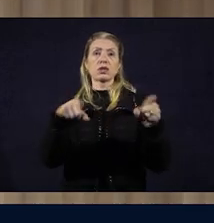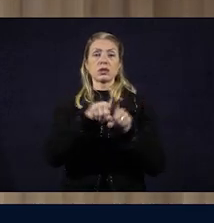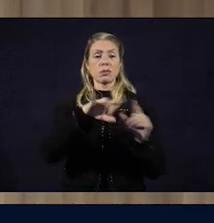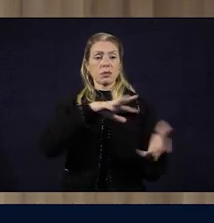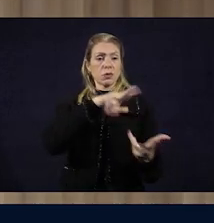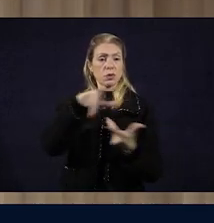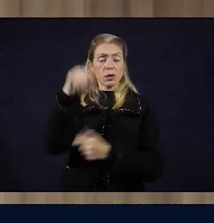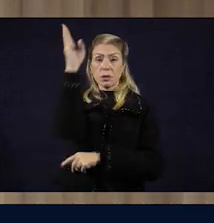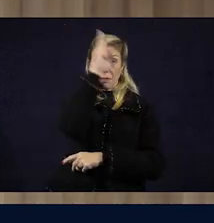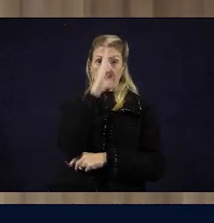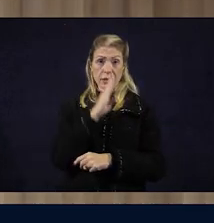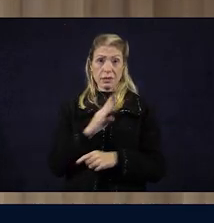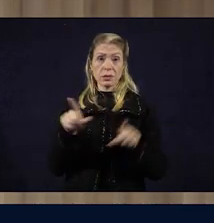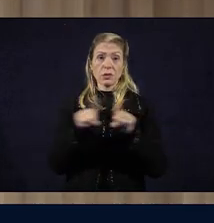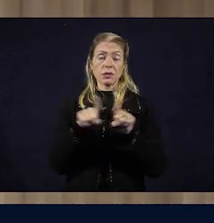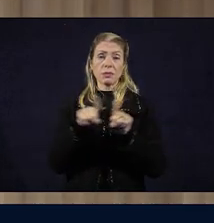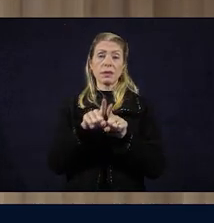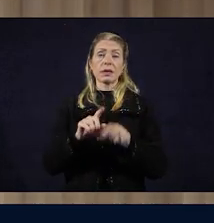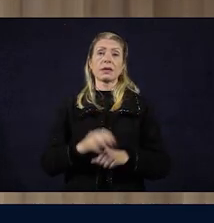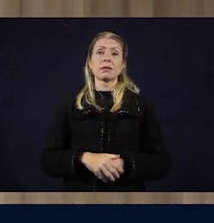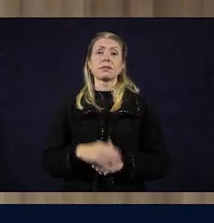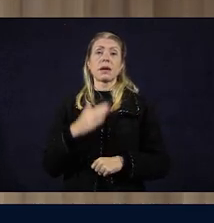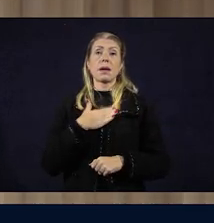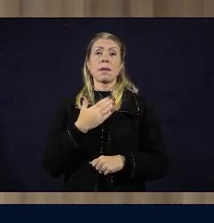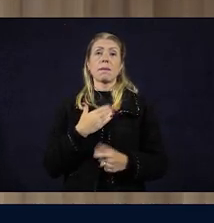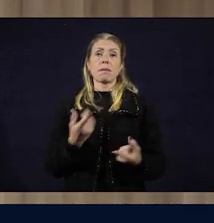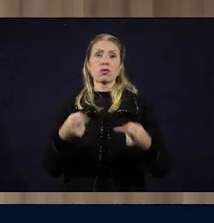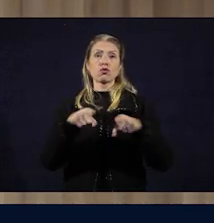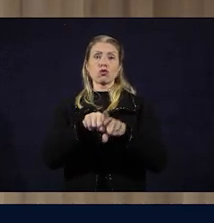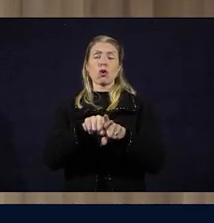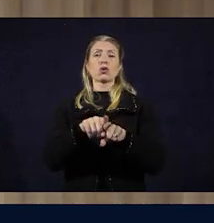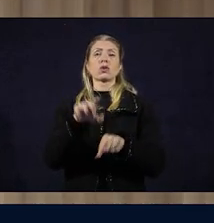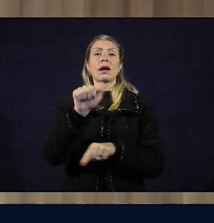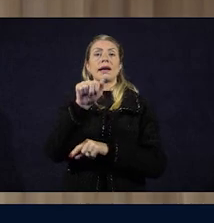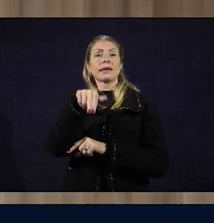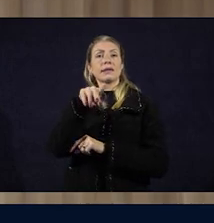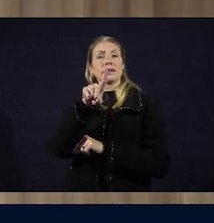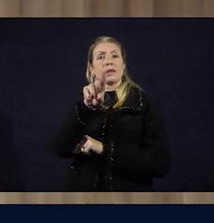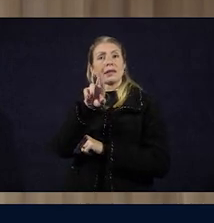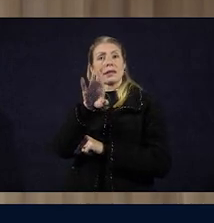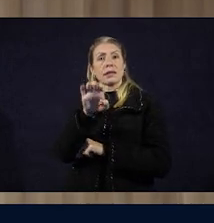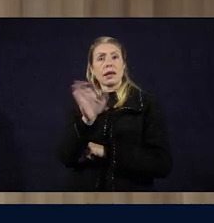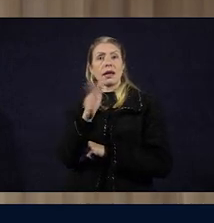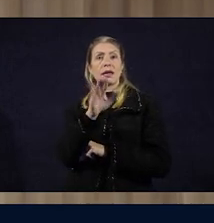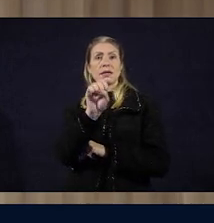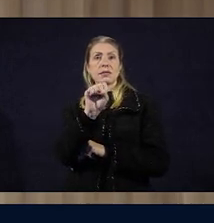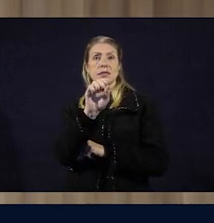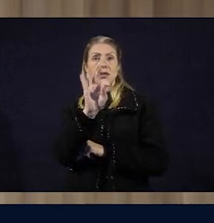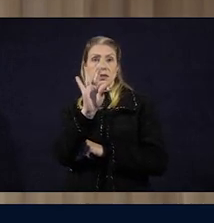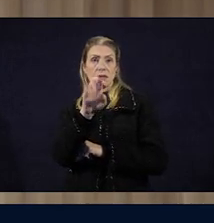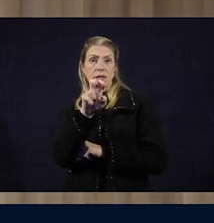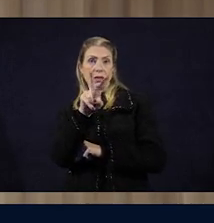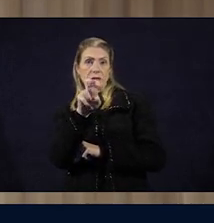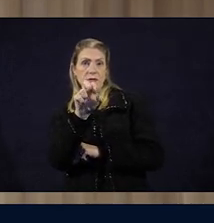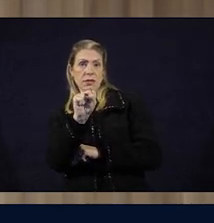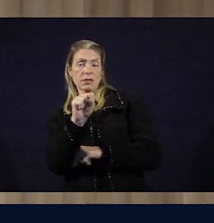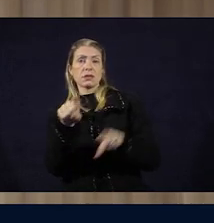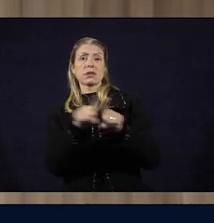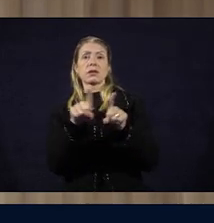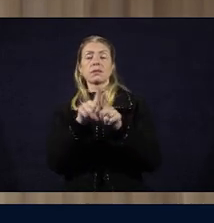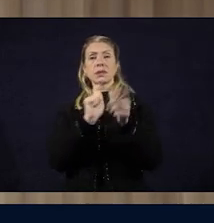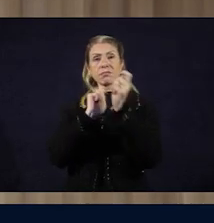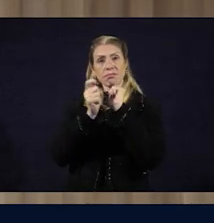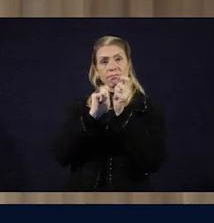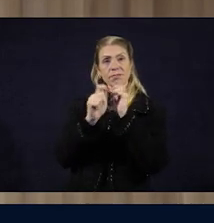e brasileiro o meu sócio André Esteves que vai ser entrevistado por nossa sócia Stephanie